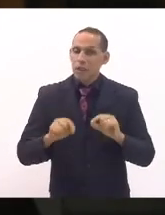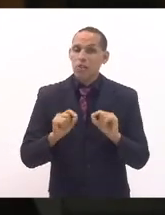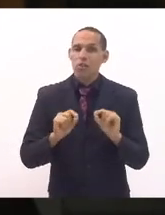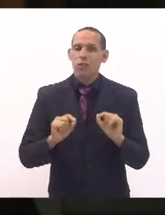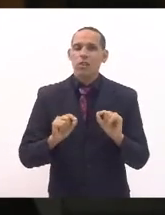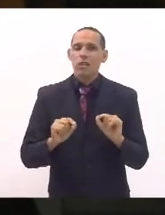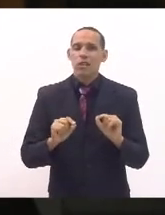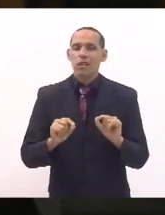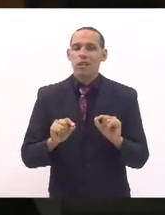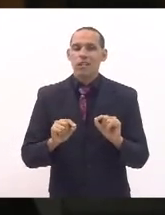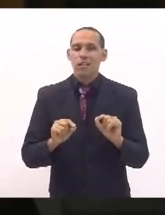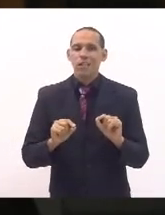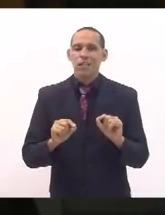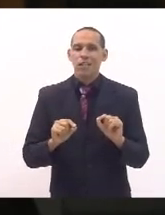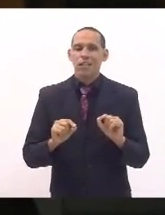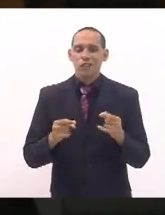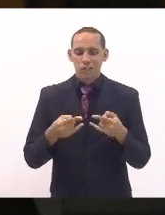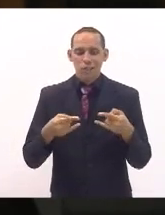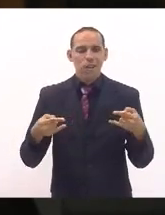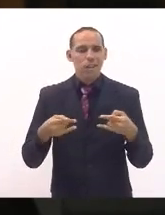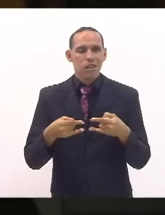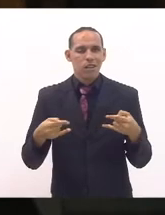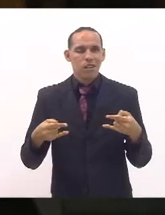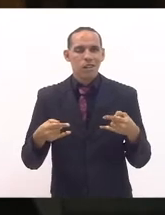um cheque